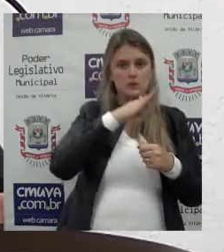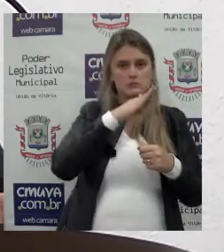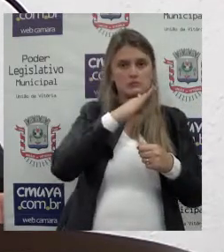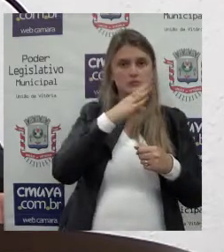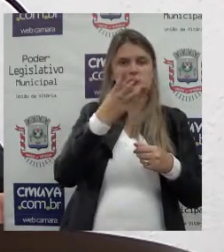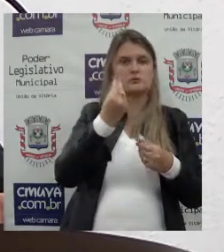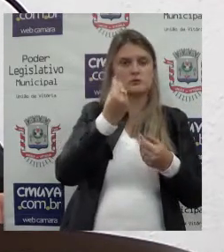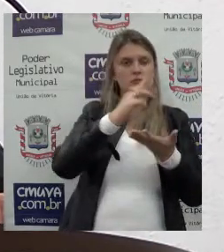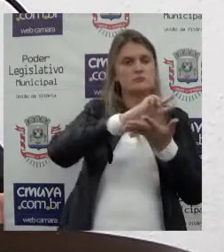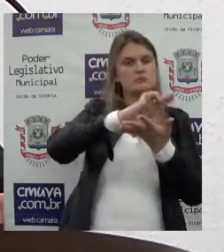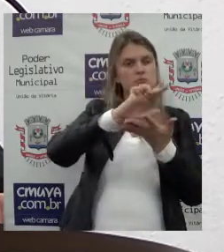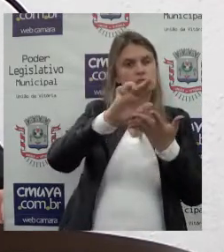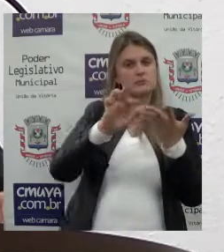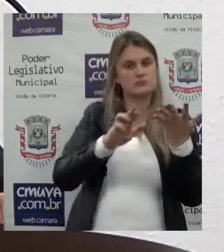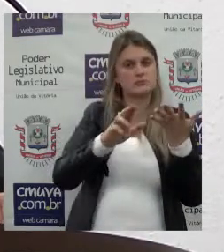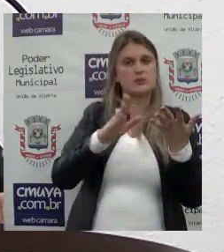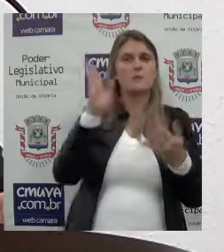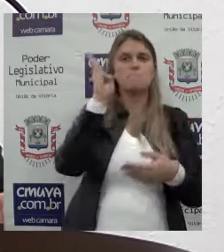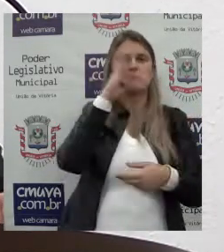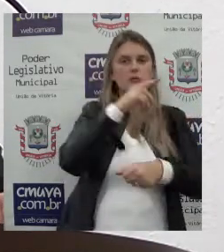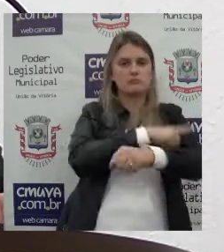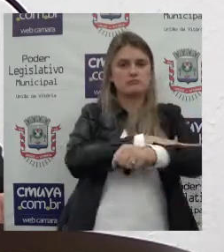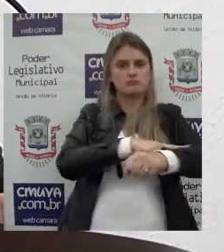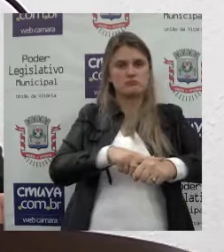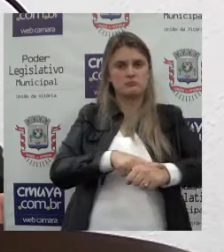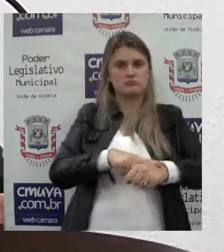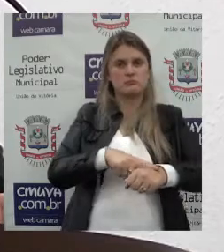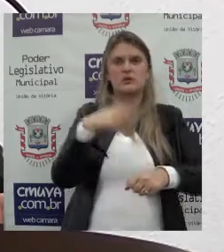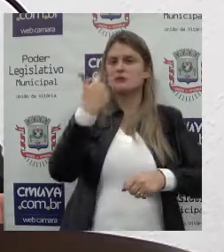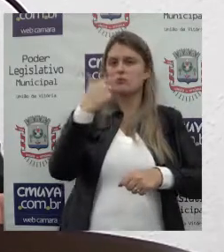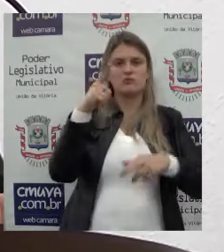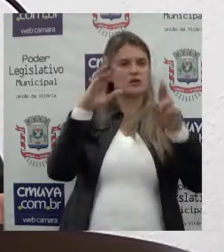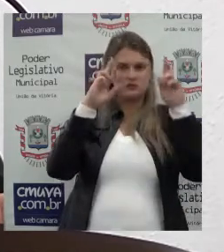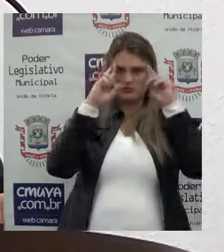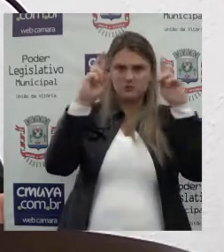marginal, por vários outros fatores. A má